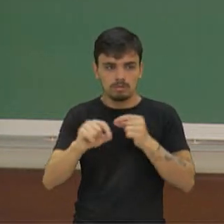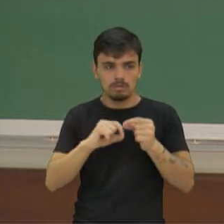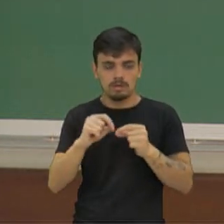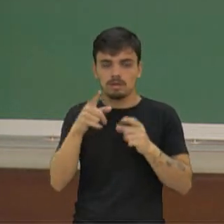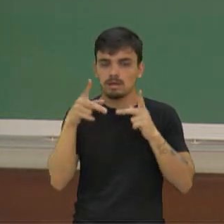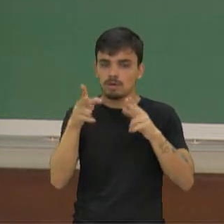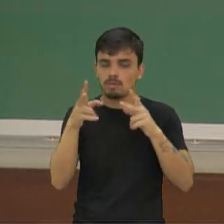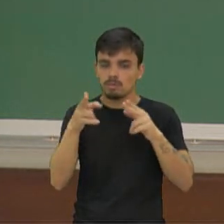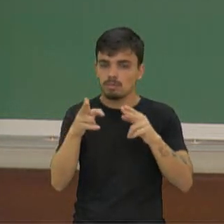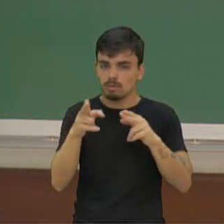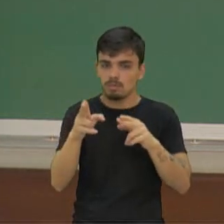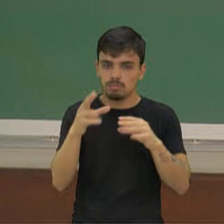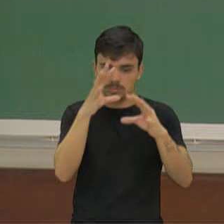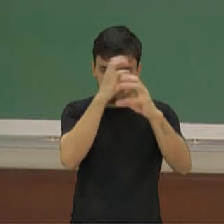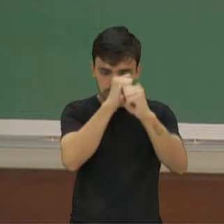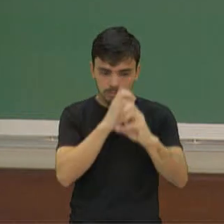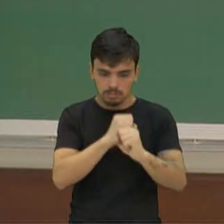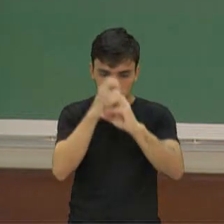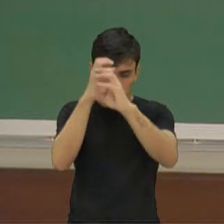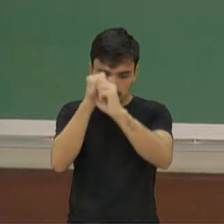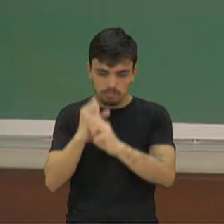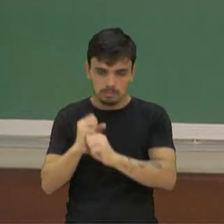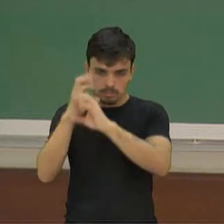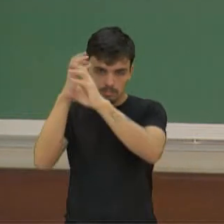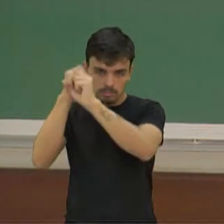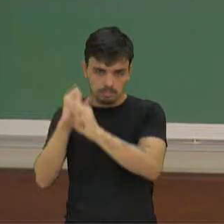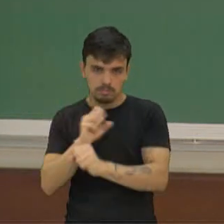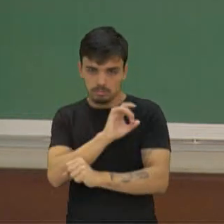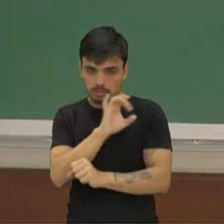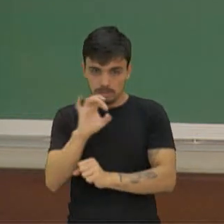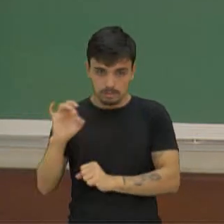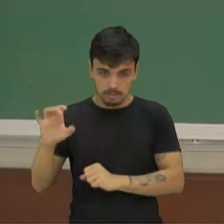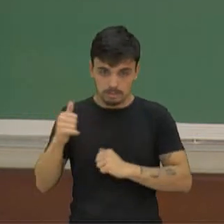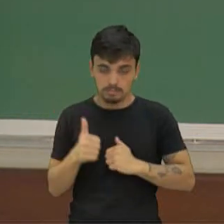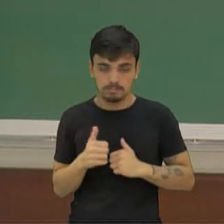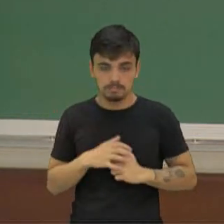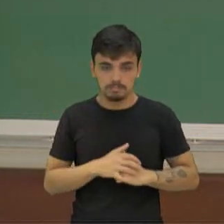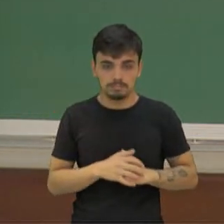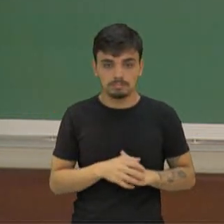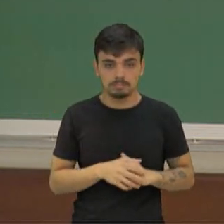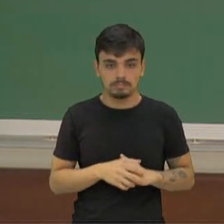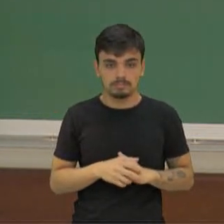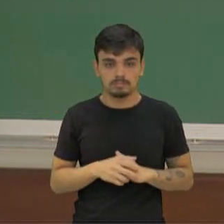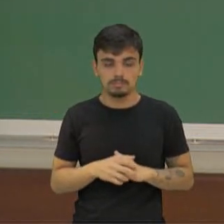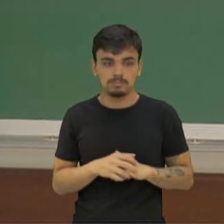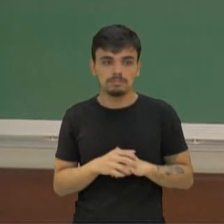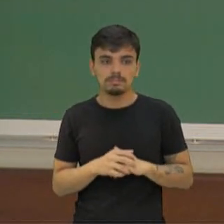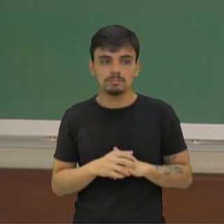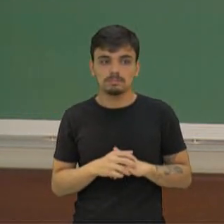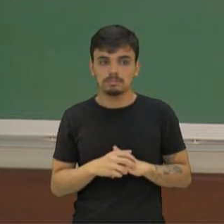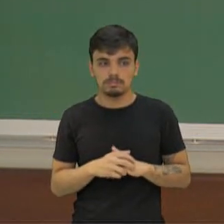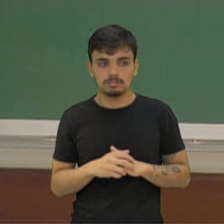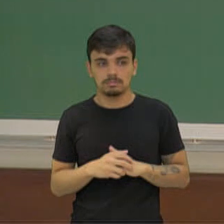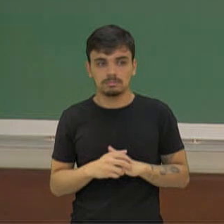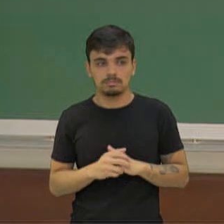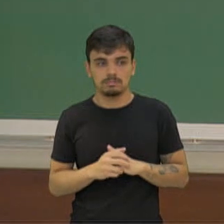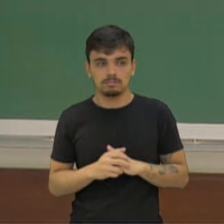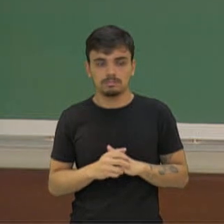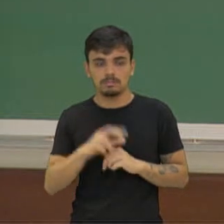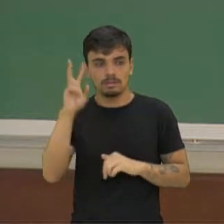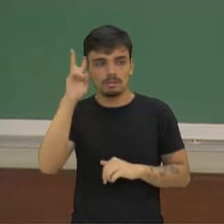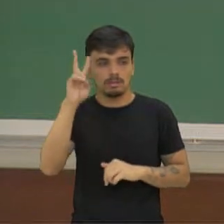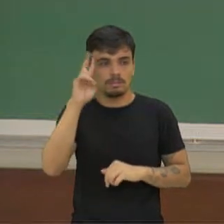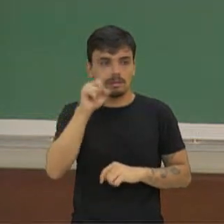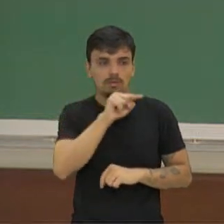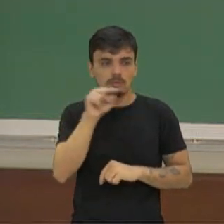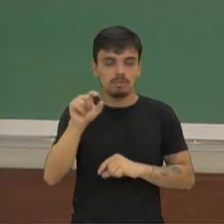soma dos inversos de cada resistor, da resistência de cada resistor. Ok? Para lembrar,